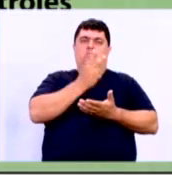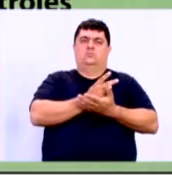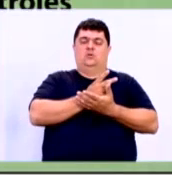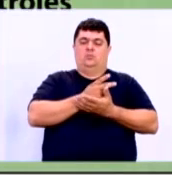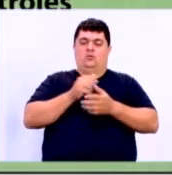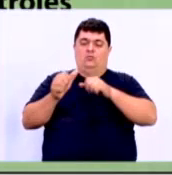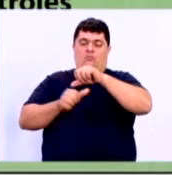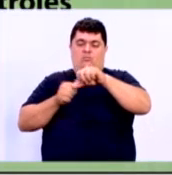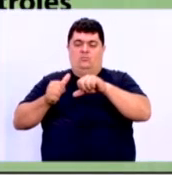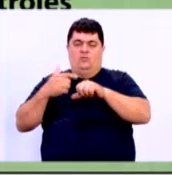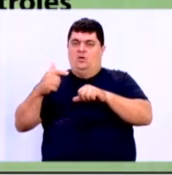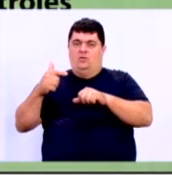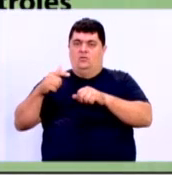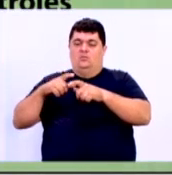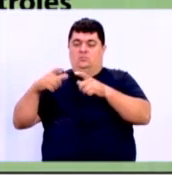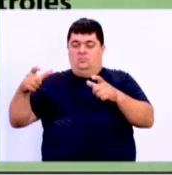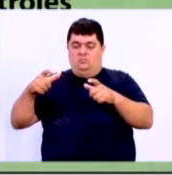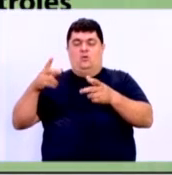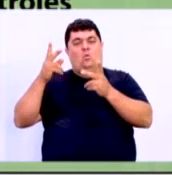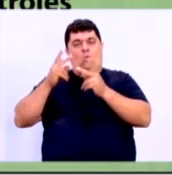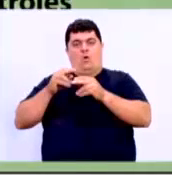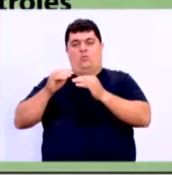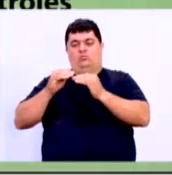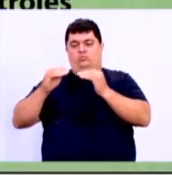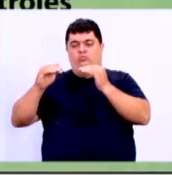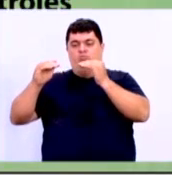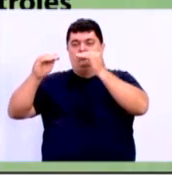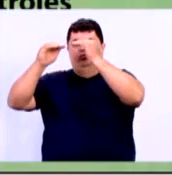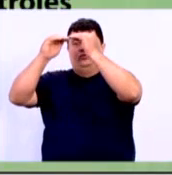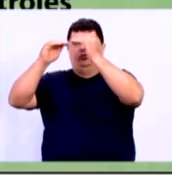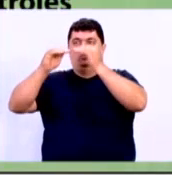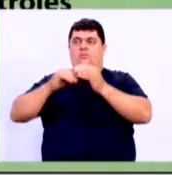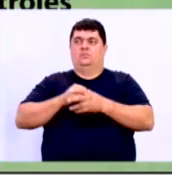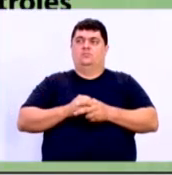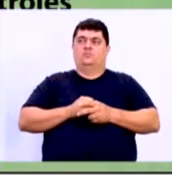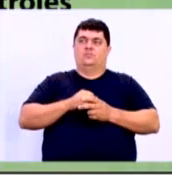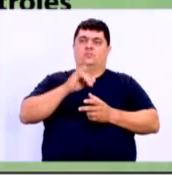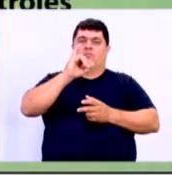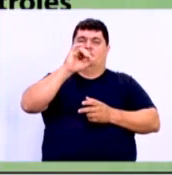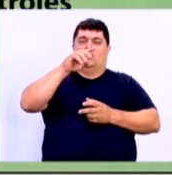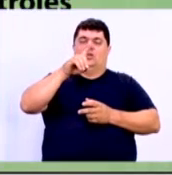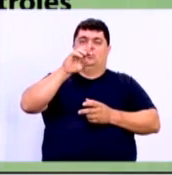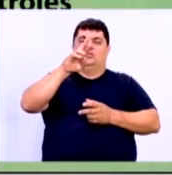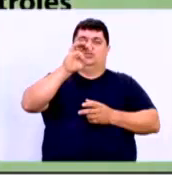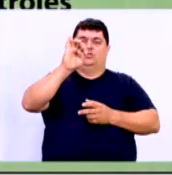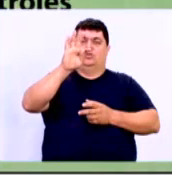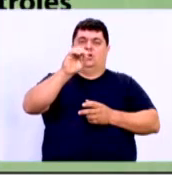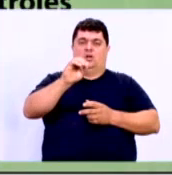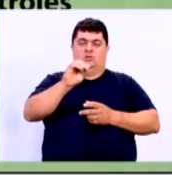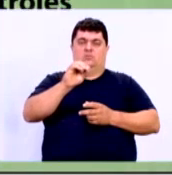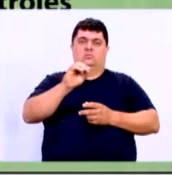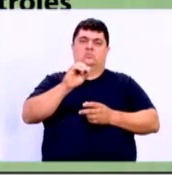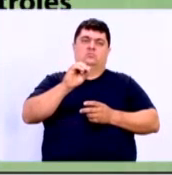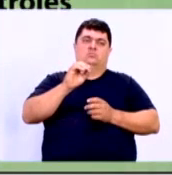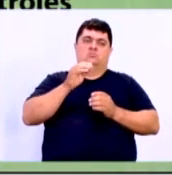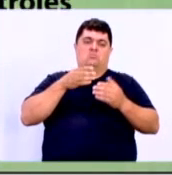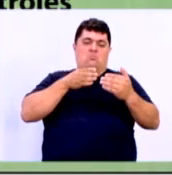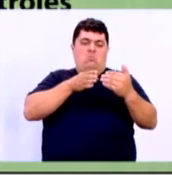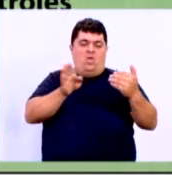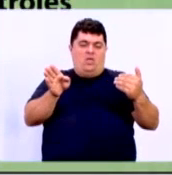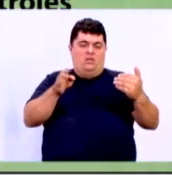constantes. Vamos lá, custo indireto. Apropriado de forma subjetiva, por critérios de